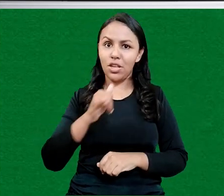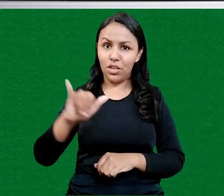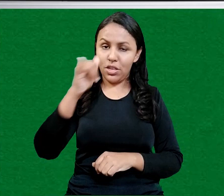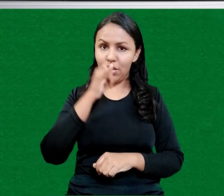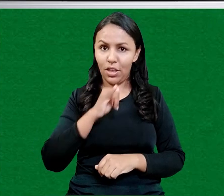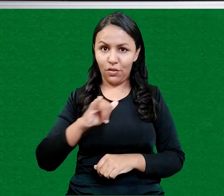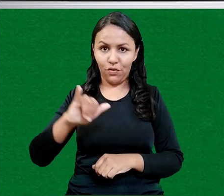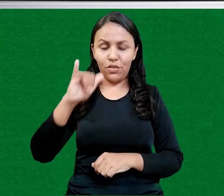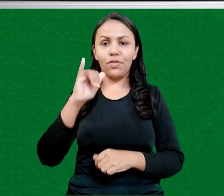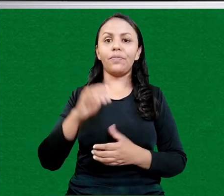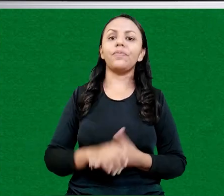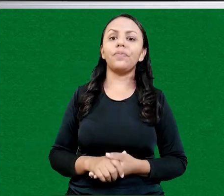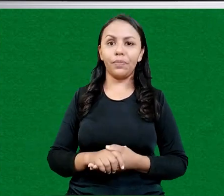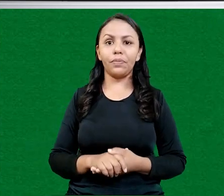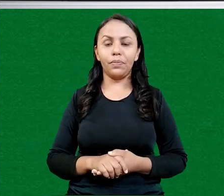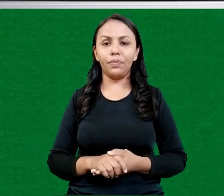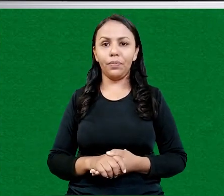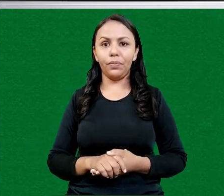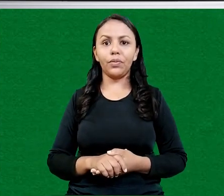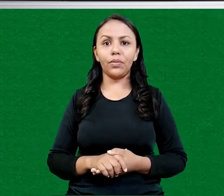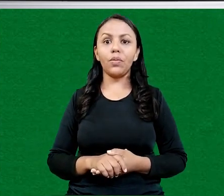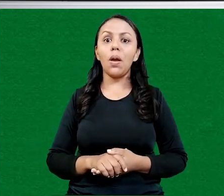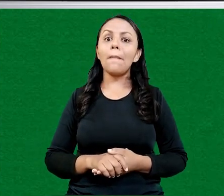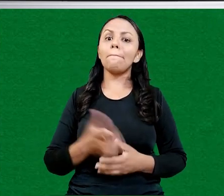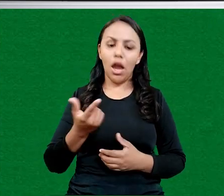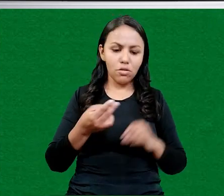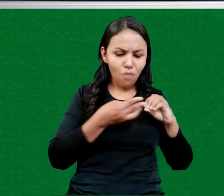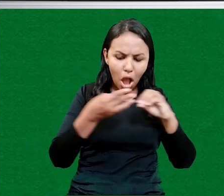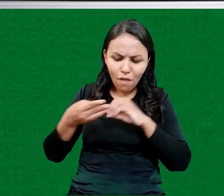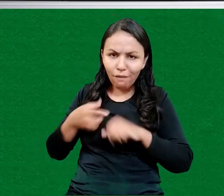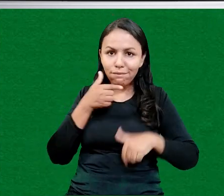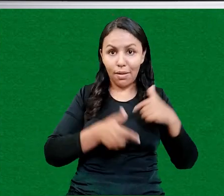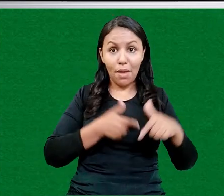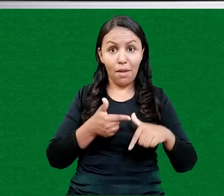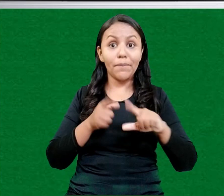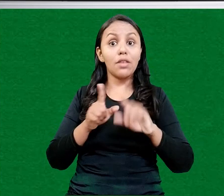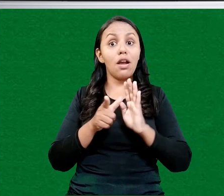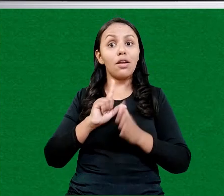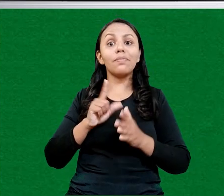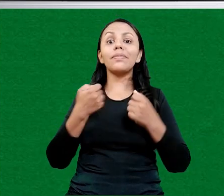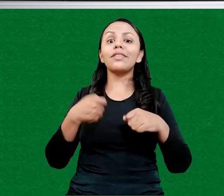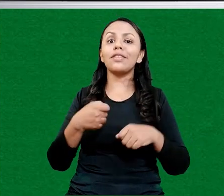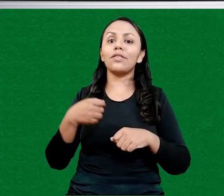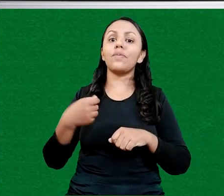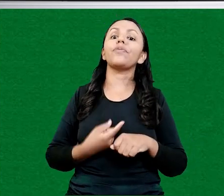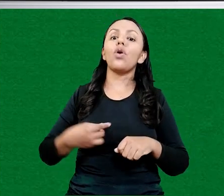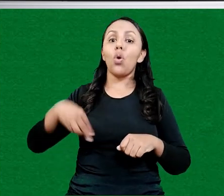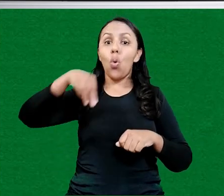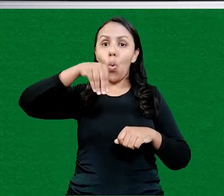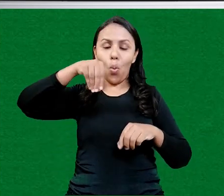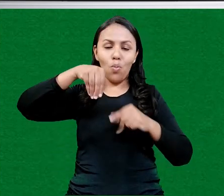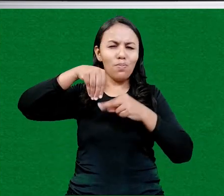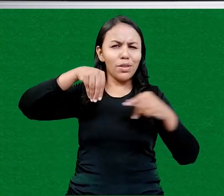liberar energia, produzir essas respostas de trabalho, nós precisamos de um mineral. Esse